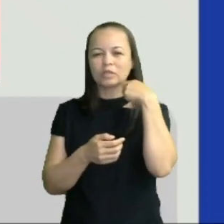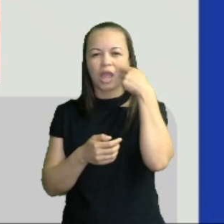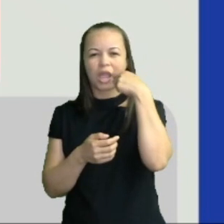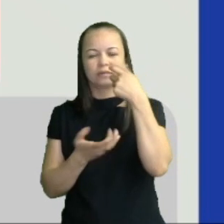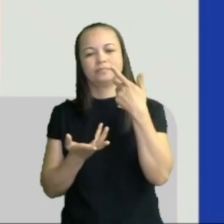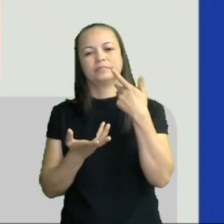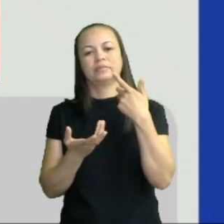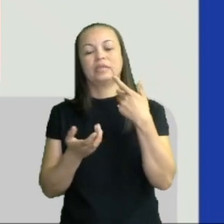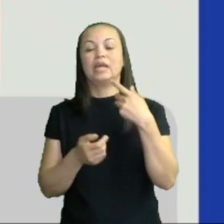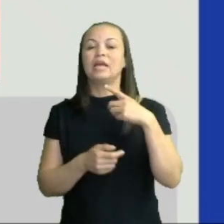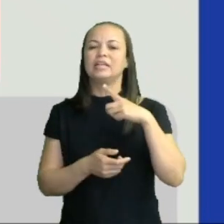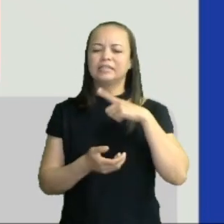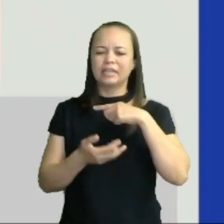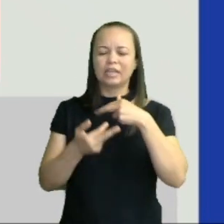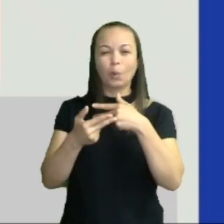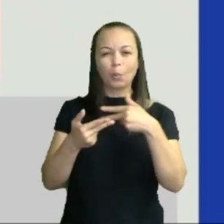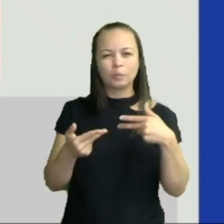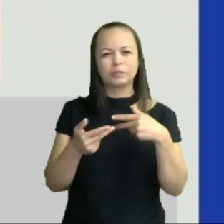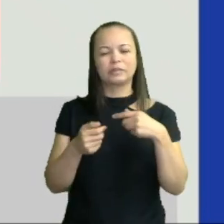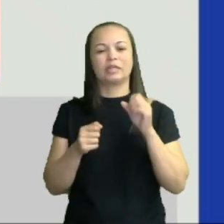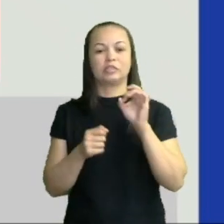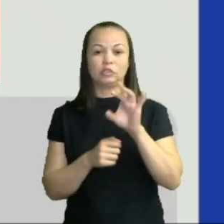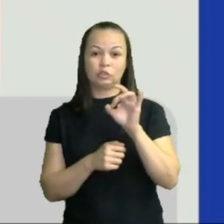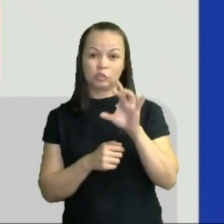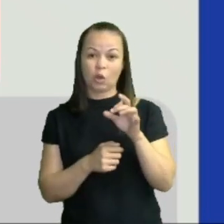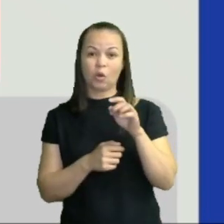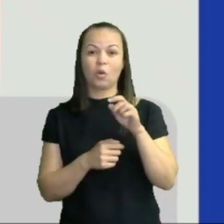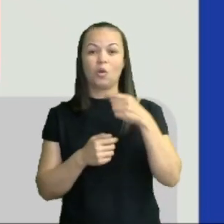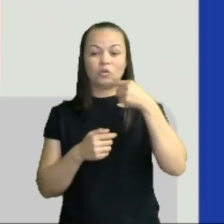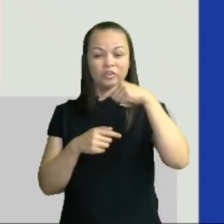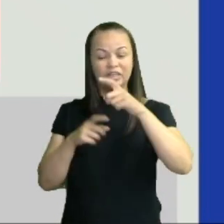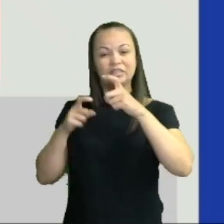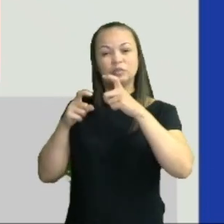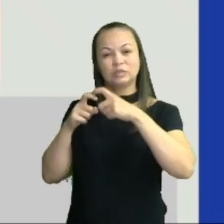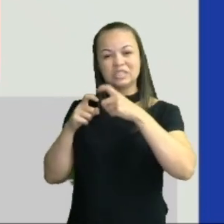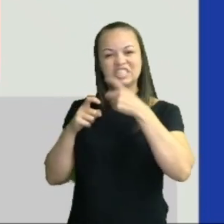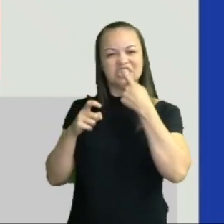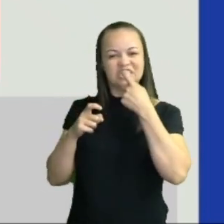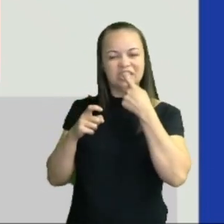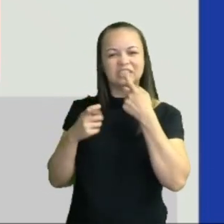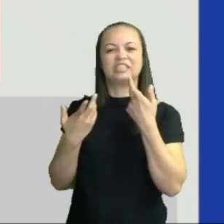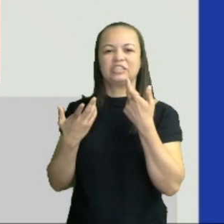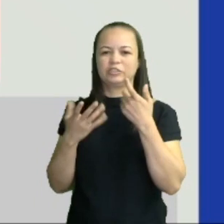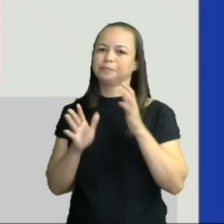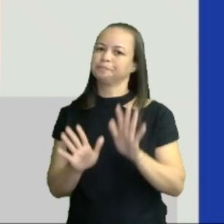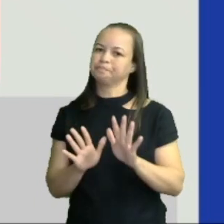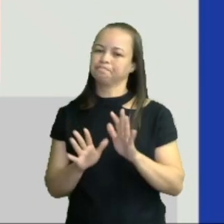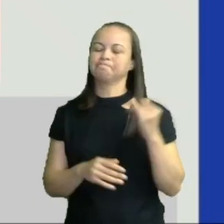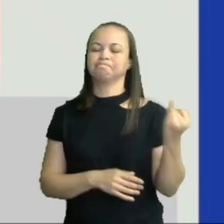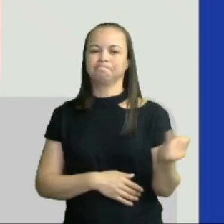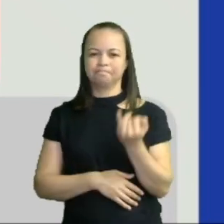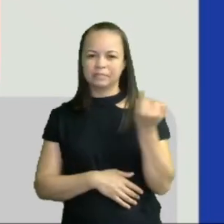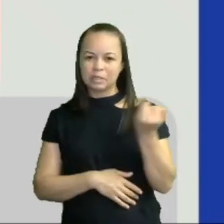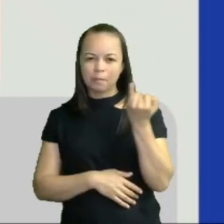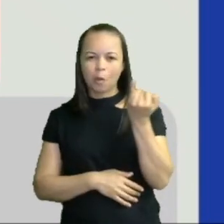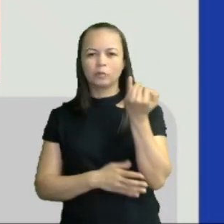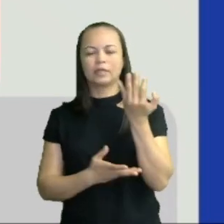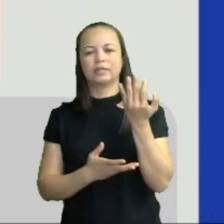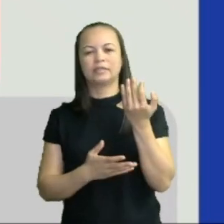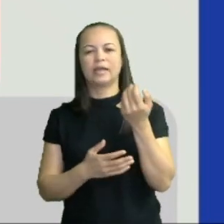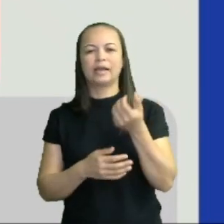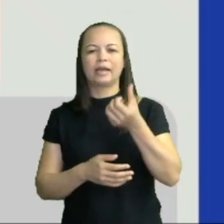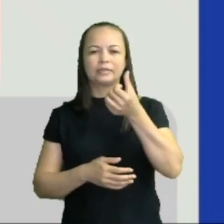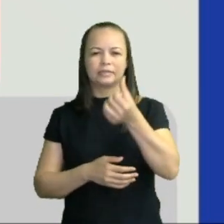tirar? Existem coisas que só no dentista mesmo, tá? Então, é importante a cada